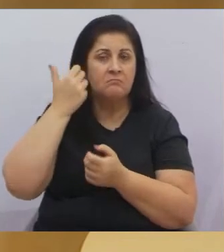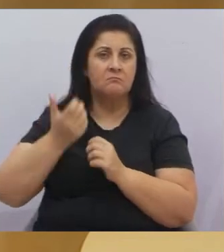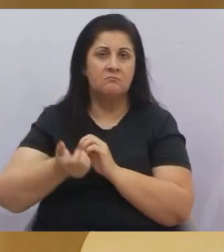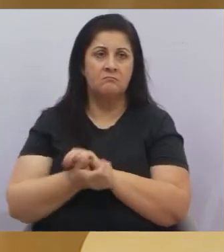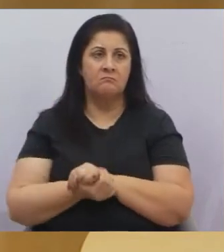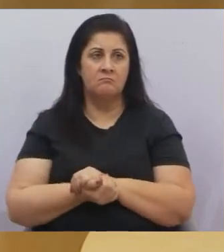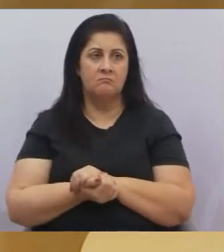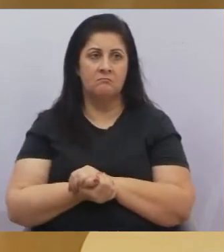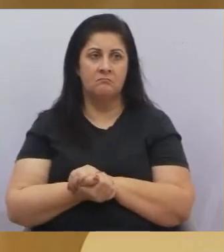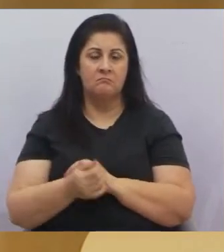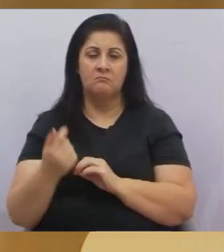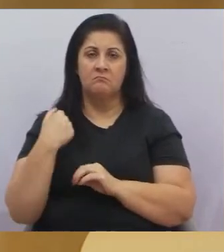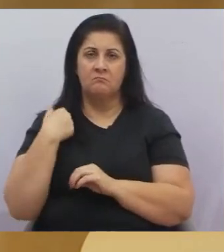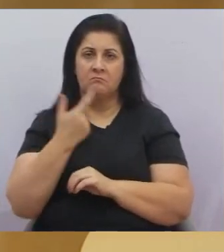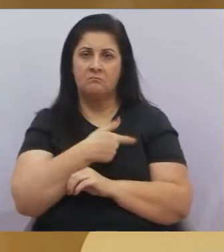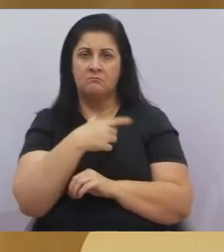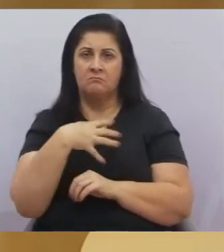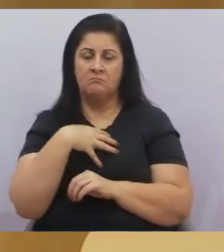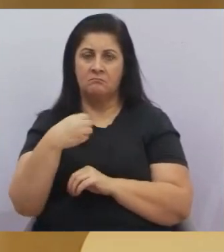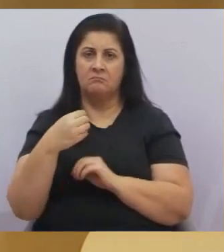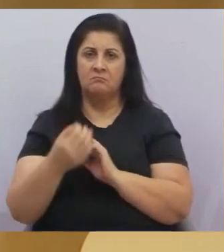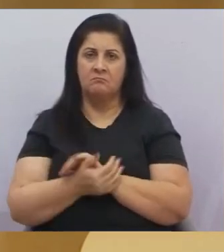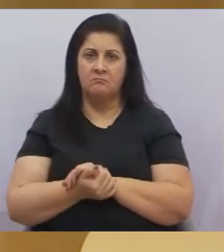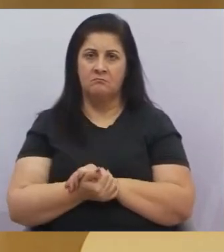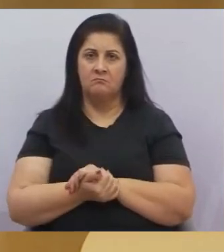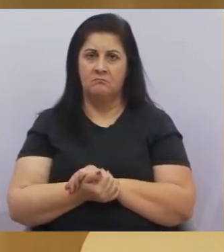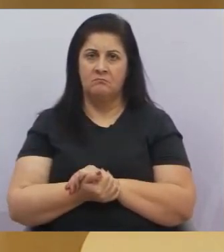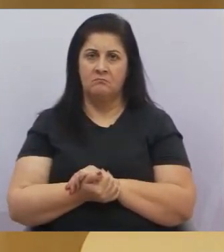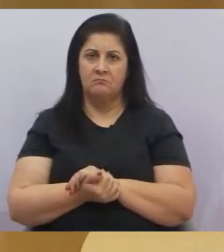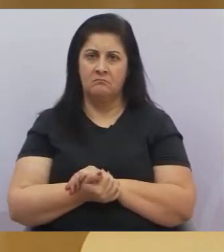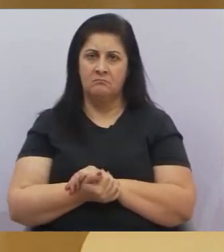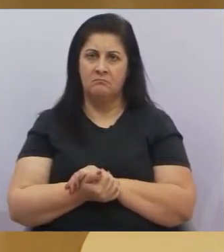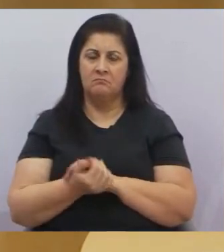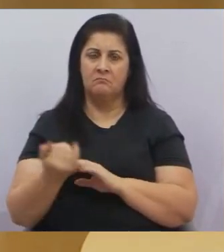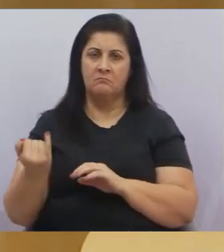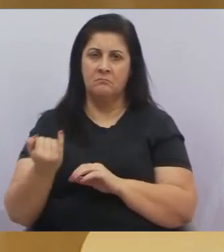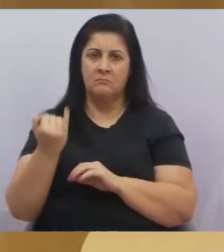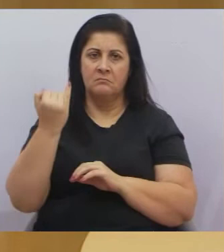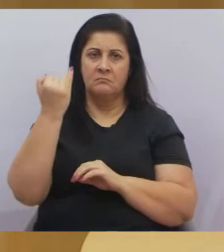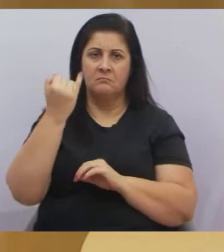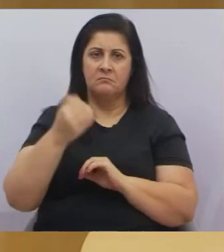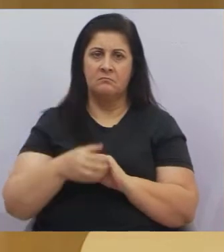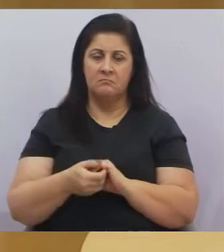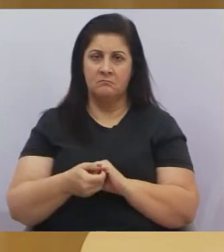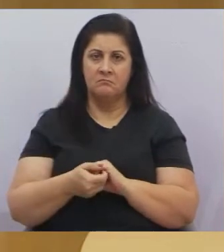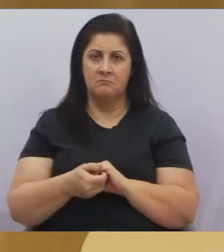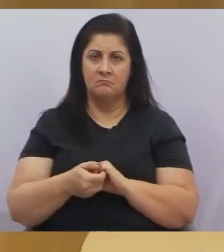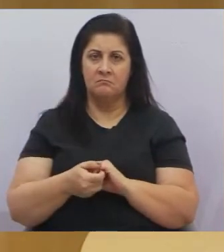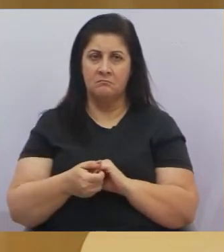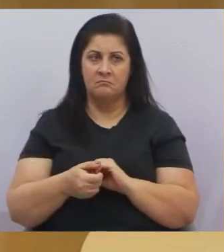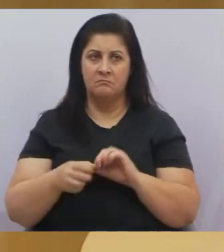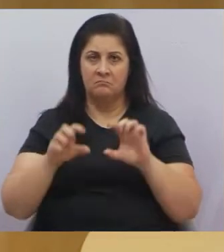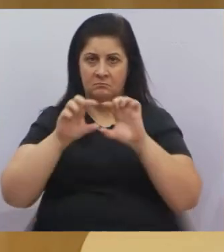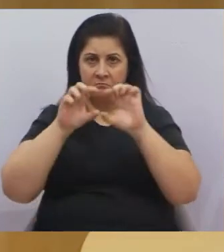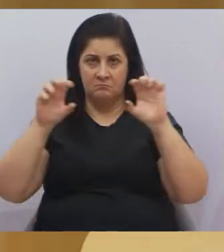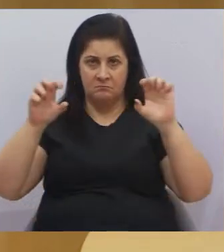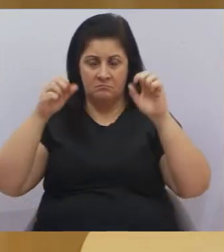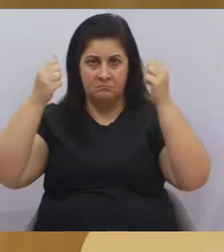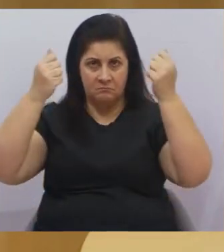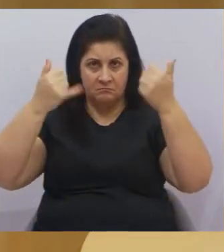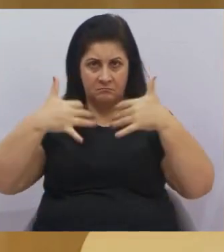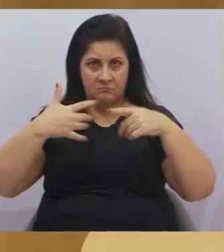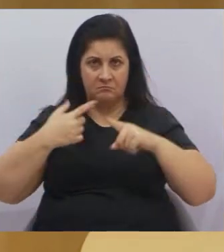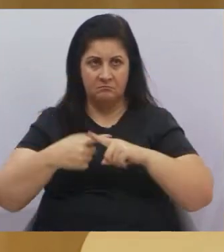ele como nosso filho. Isso é muito importante a gente frisar nesse debate